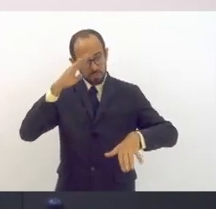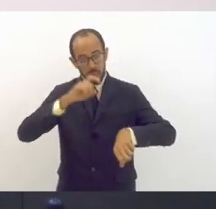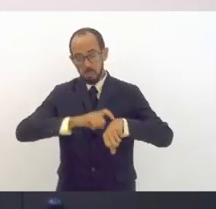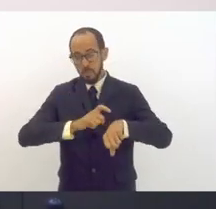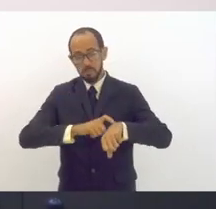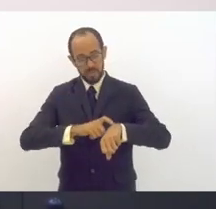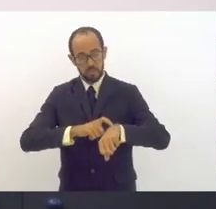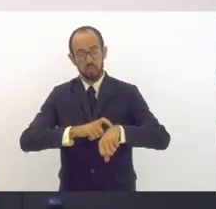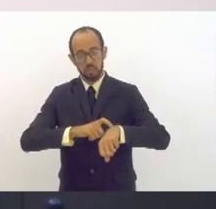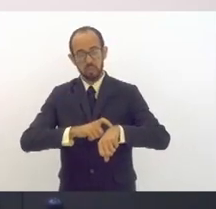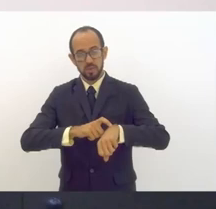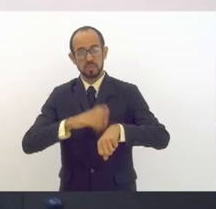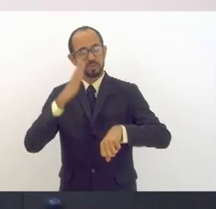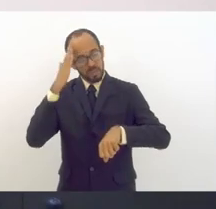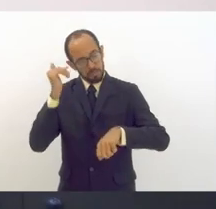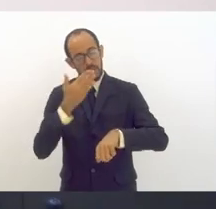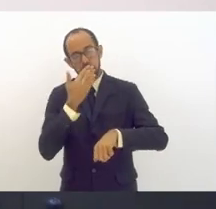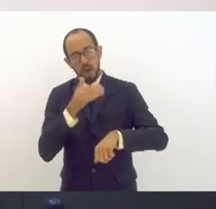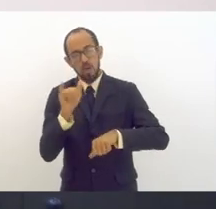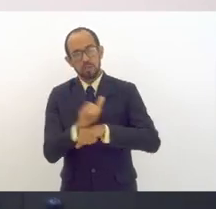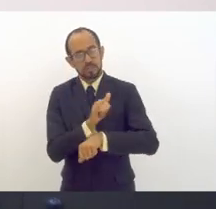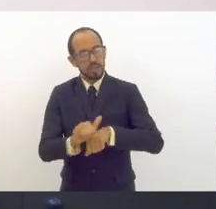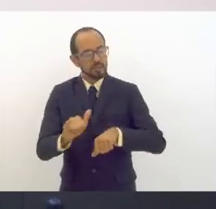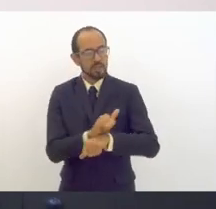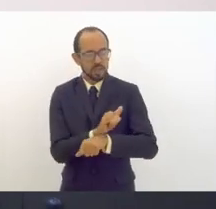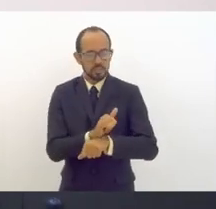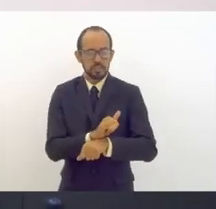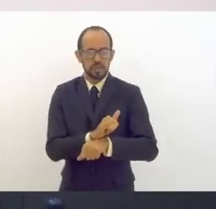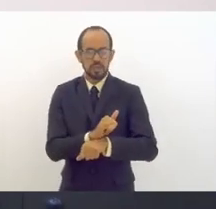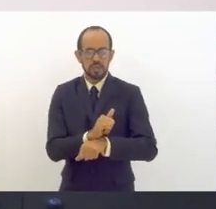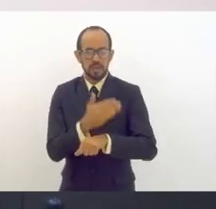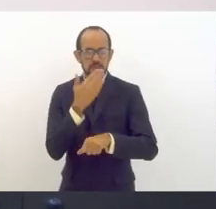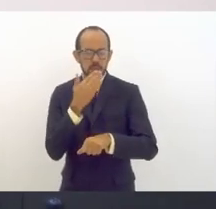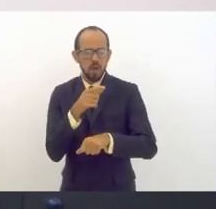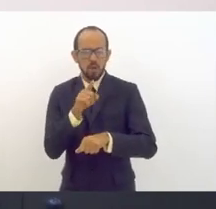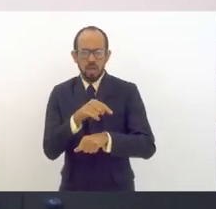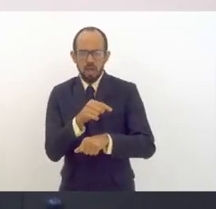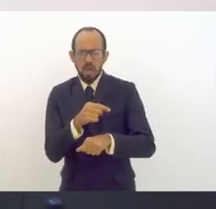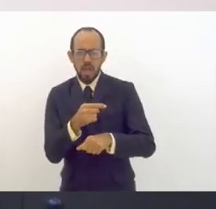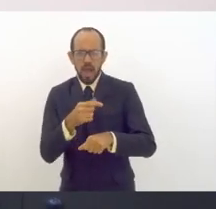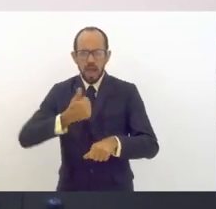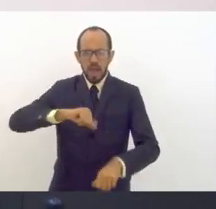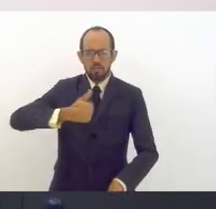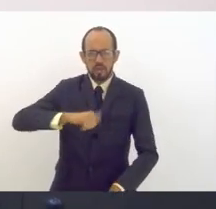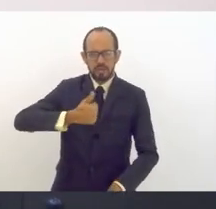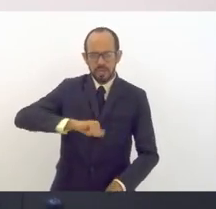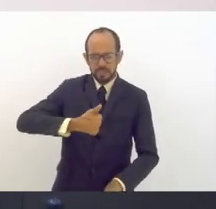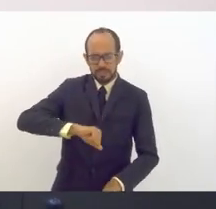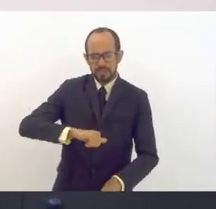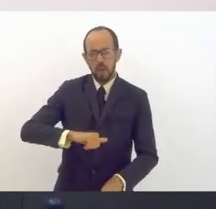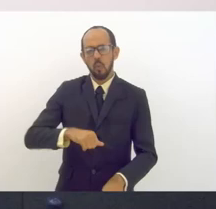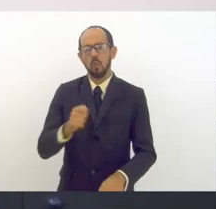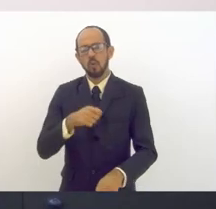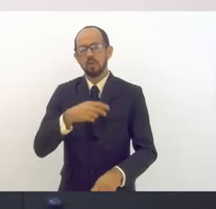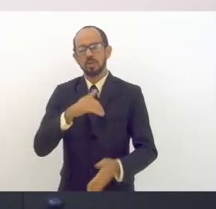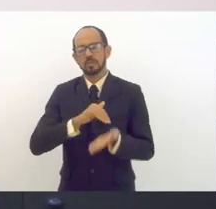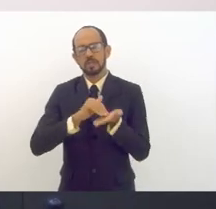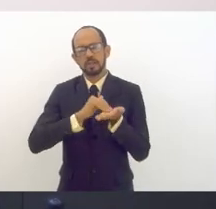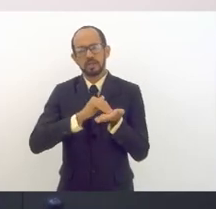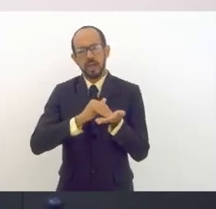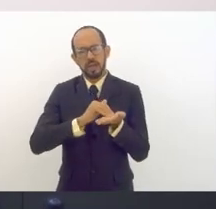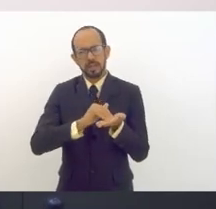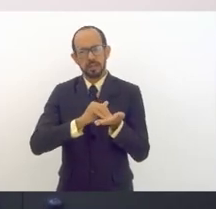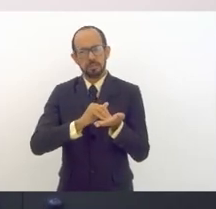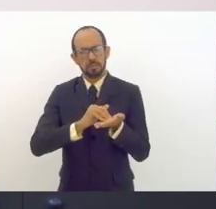2020-2021, e saber qual é a estratégia em curso e qual o balanço da adoção dessa estratégia em relação à recuperação